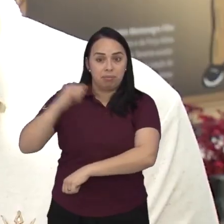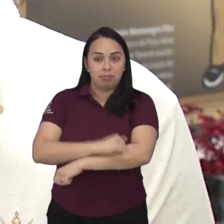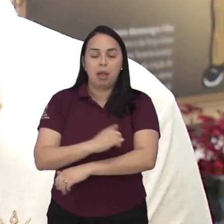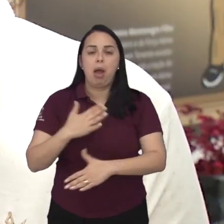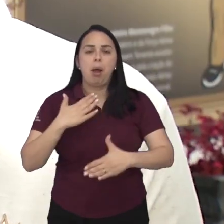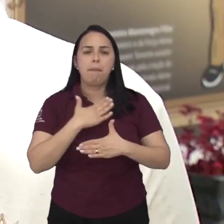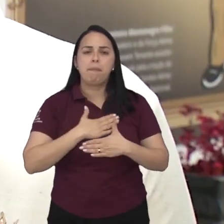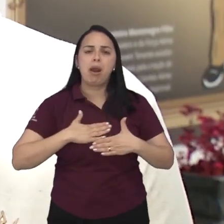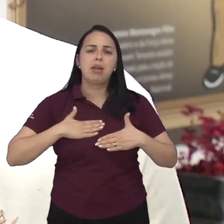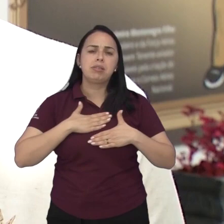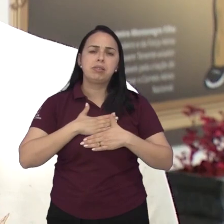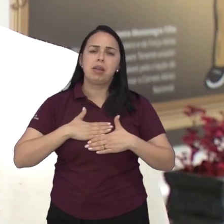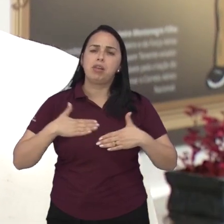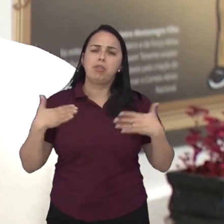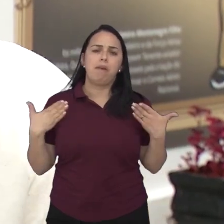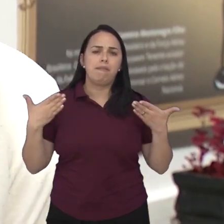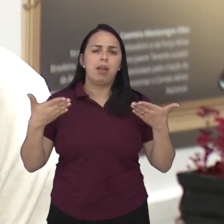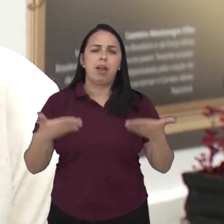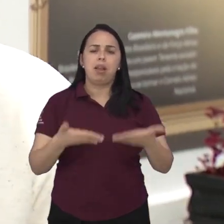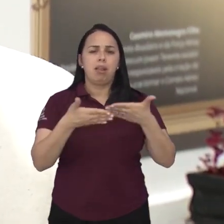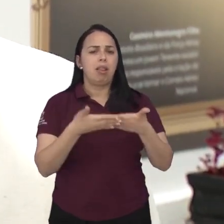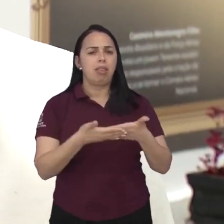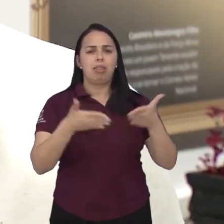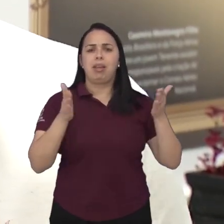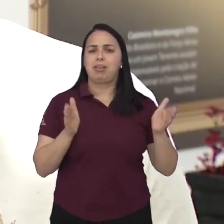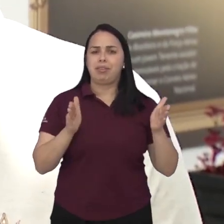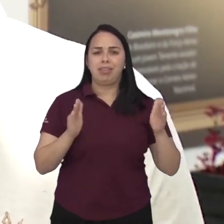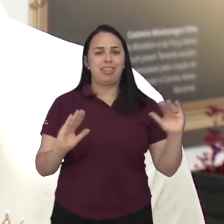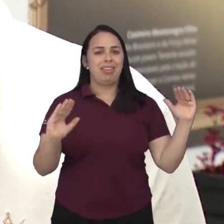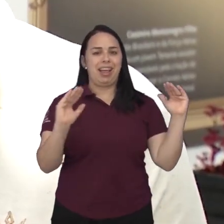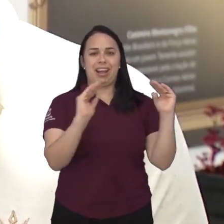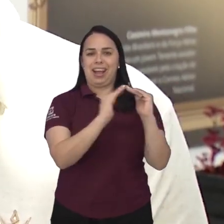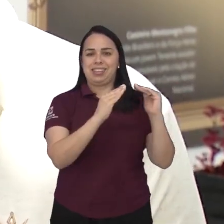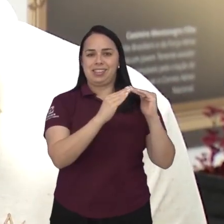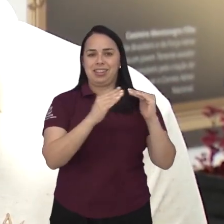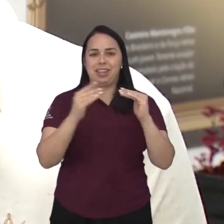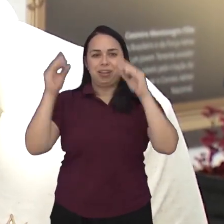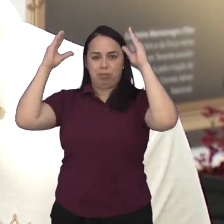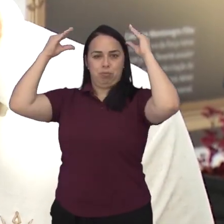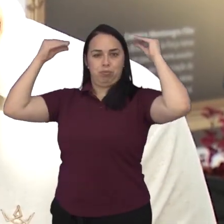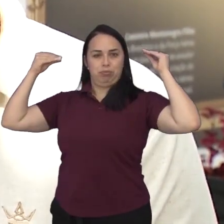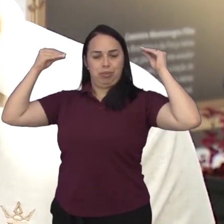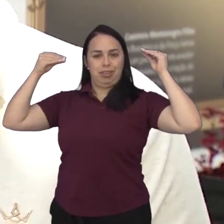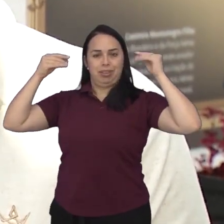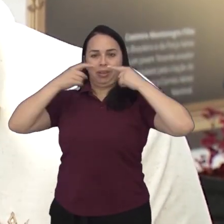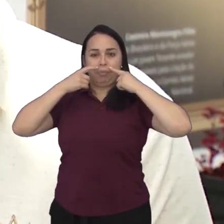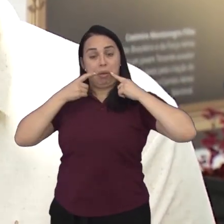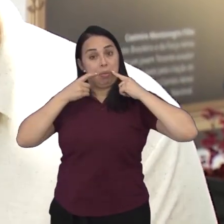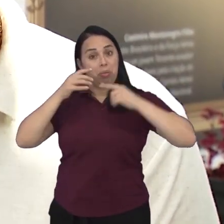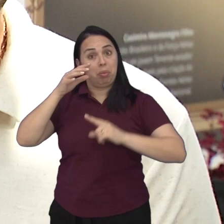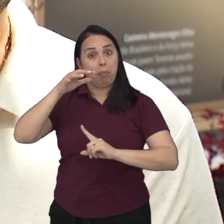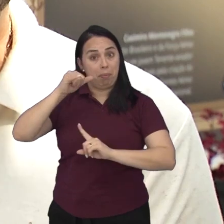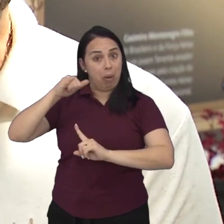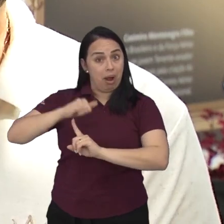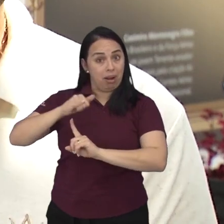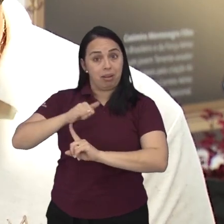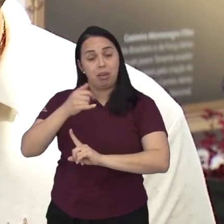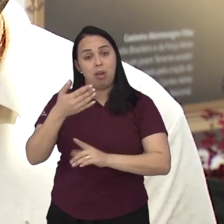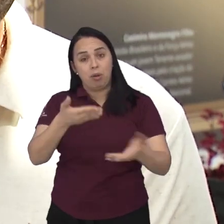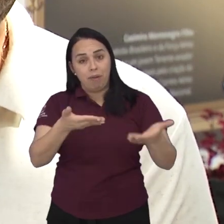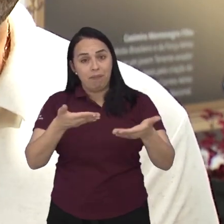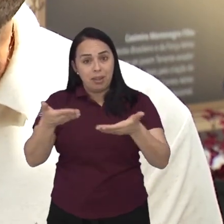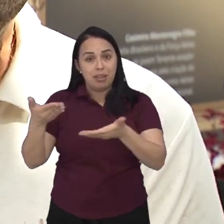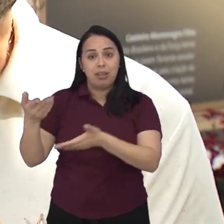Para mim foi um prazer participar hoje dessa inauguração da Casa Encantada do Santos Dumont, aqui no Parque Santos Dumont, né? Convido a todos